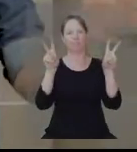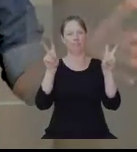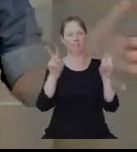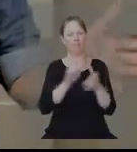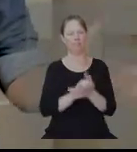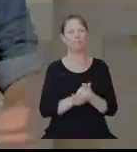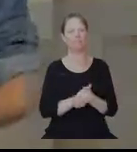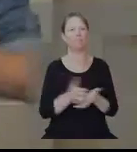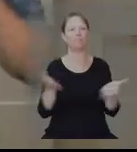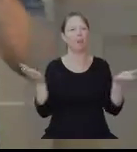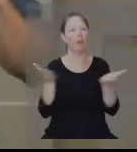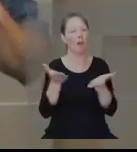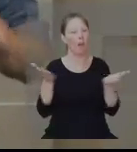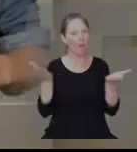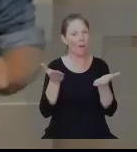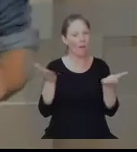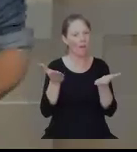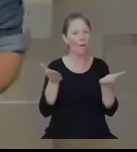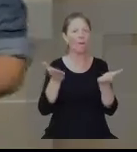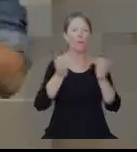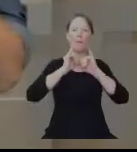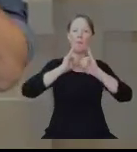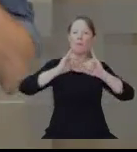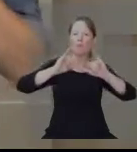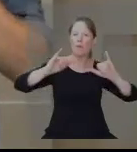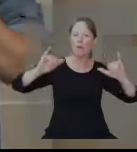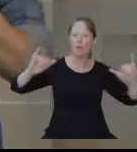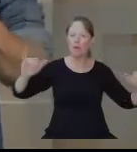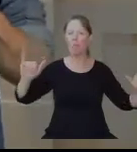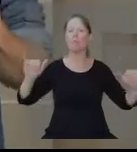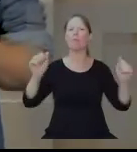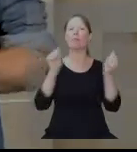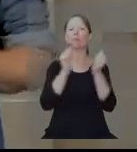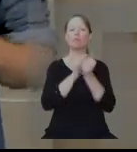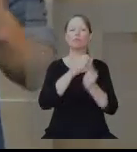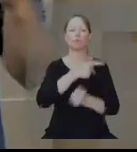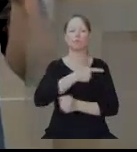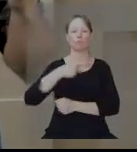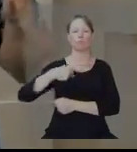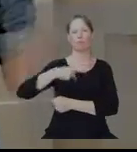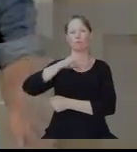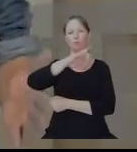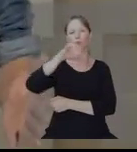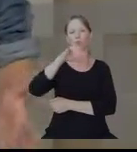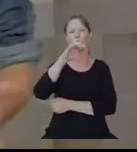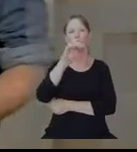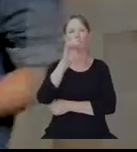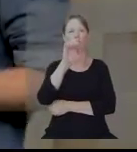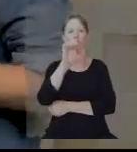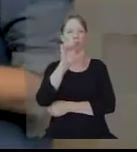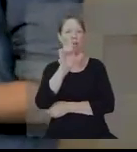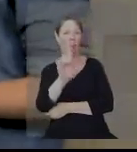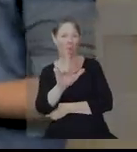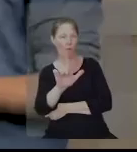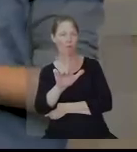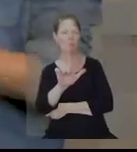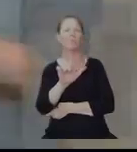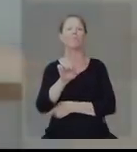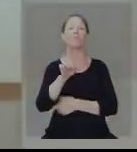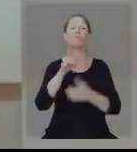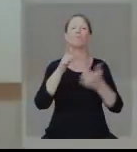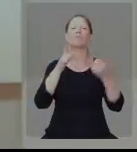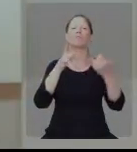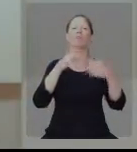um dos programas que faz muito sucesso na Rádio CPT chama-se Teologando, com o pastor Joel Miller. Vamos teologar,